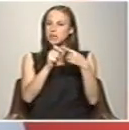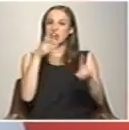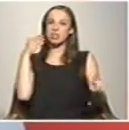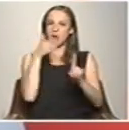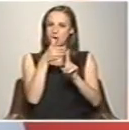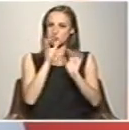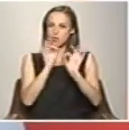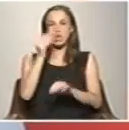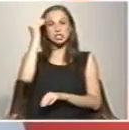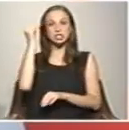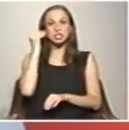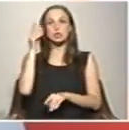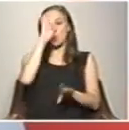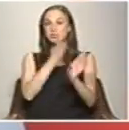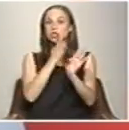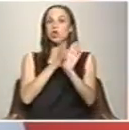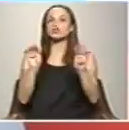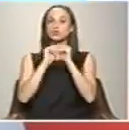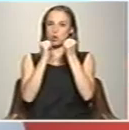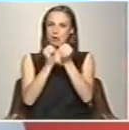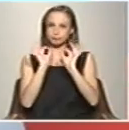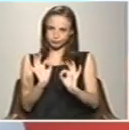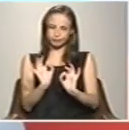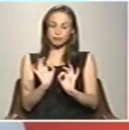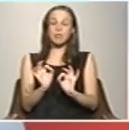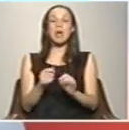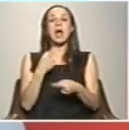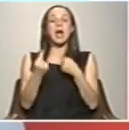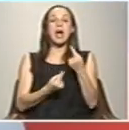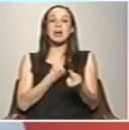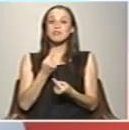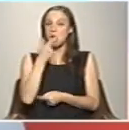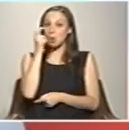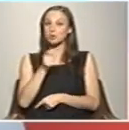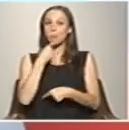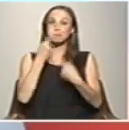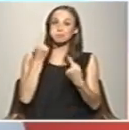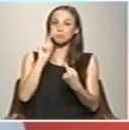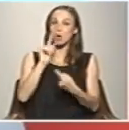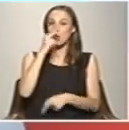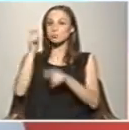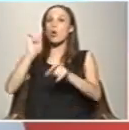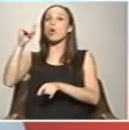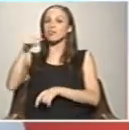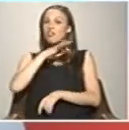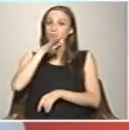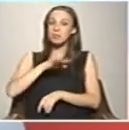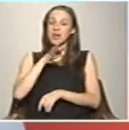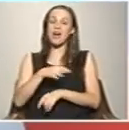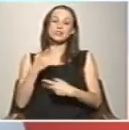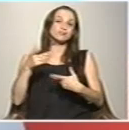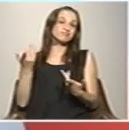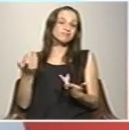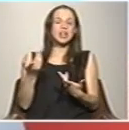do apoio jurídico, psicológico Sim. e social. Muitas vezes não é a vítima que denuncia, são outras pessoas, outros familiares, volta, outros... Não é? E aí